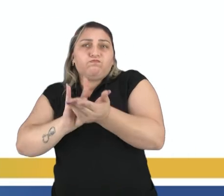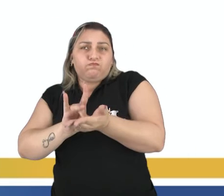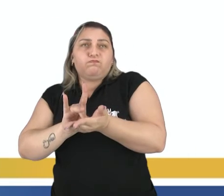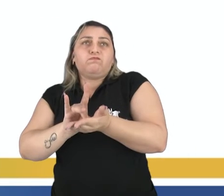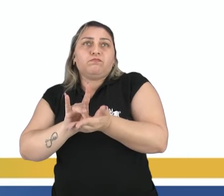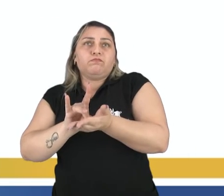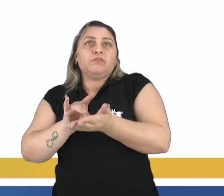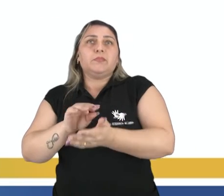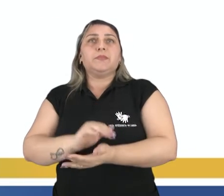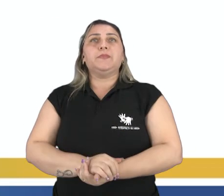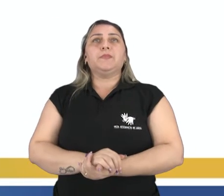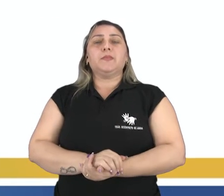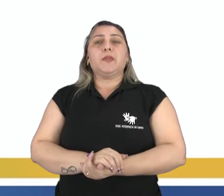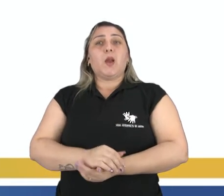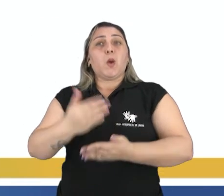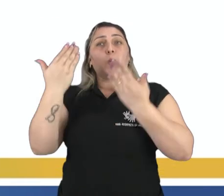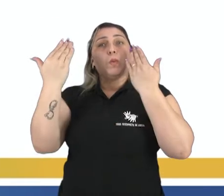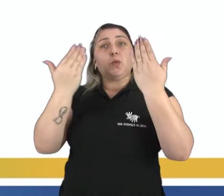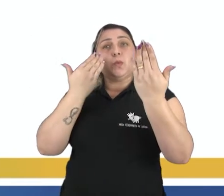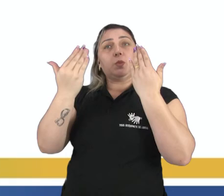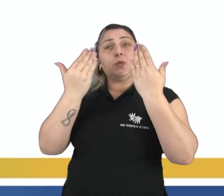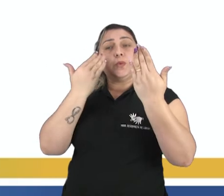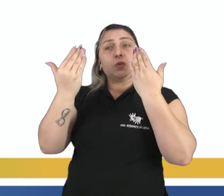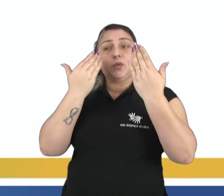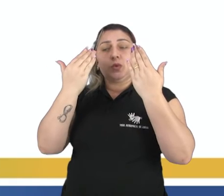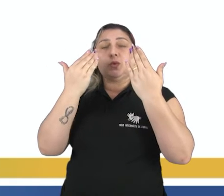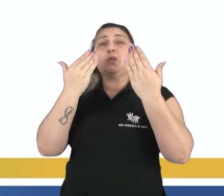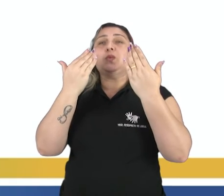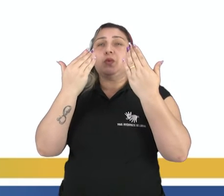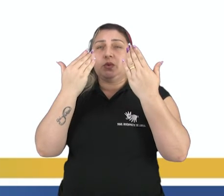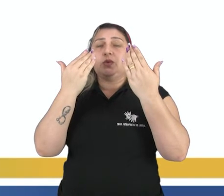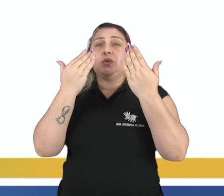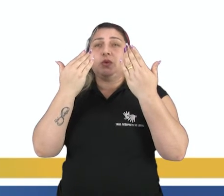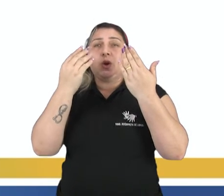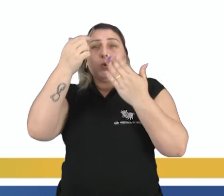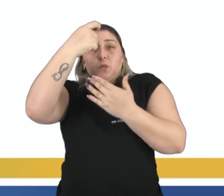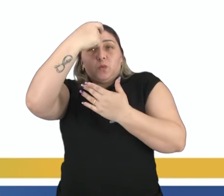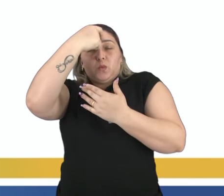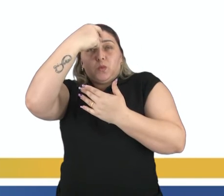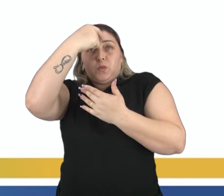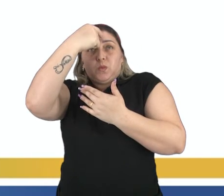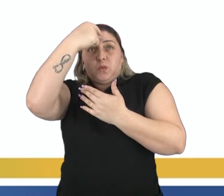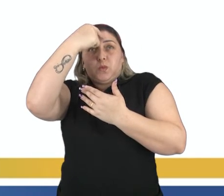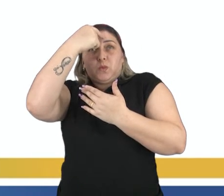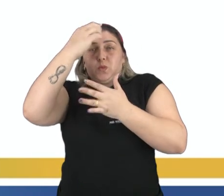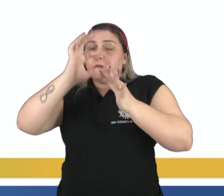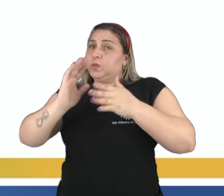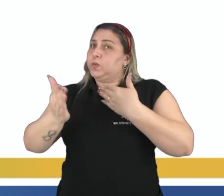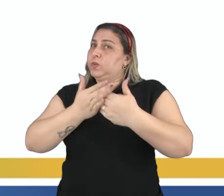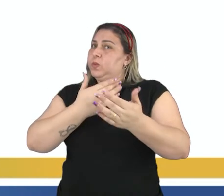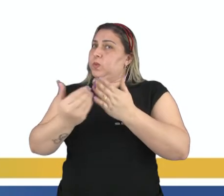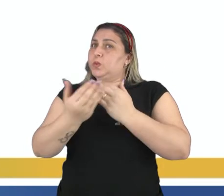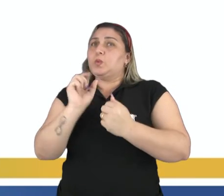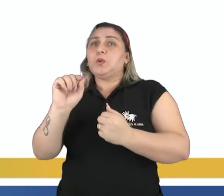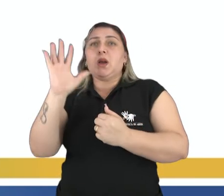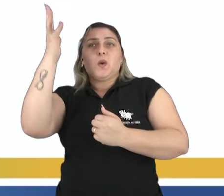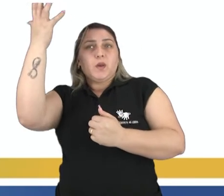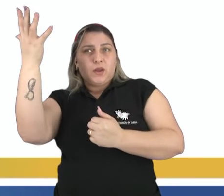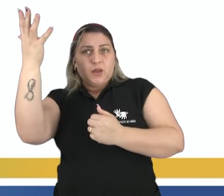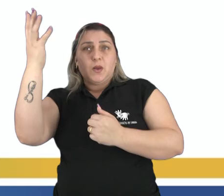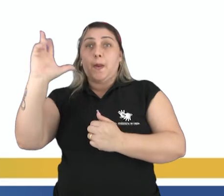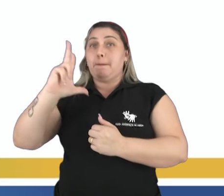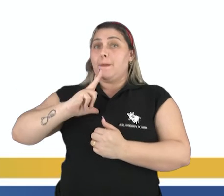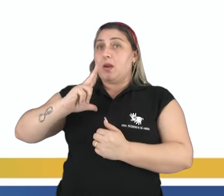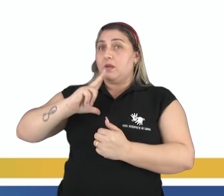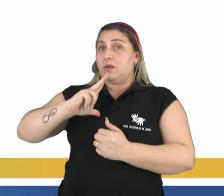fato que aconteceu. E no psicológico, o intenso fluxo de consciência, independente de um fato em